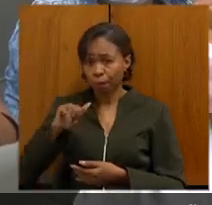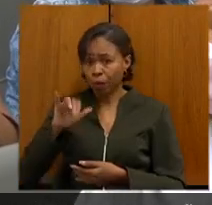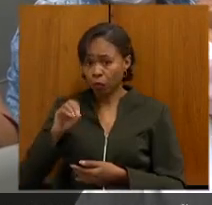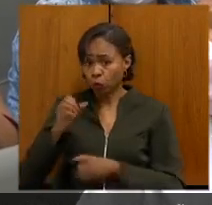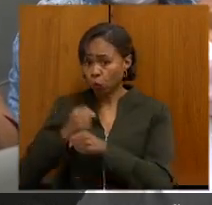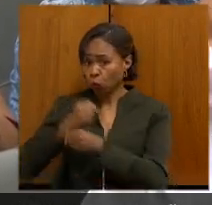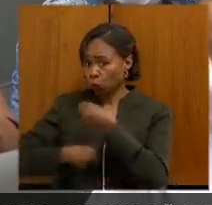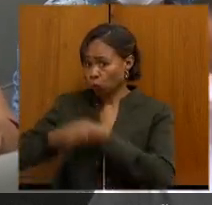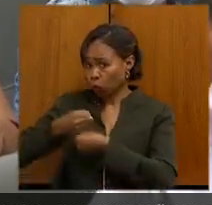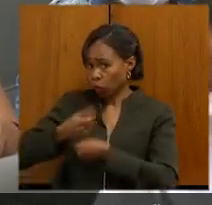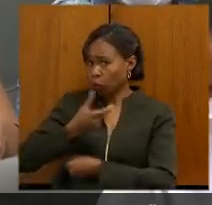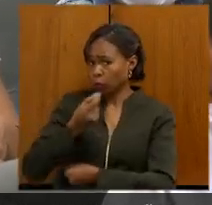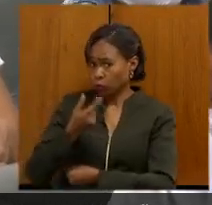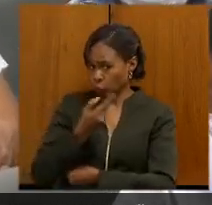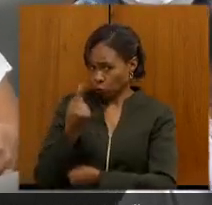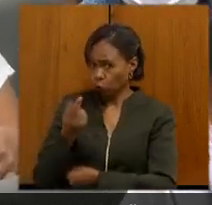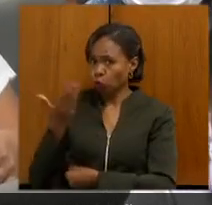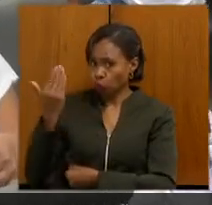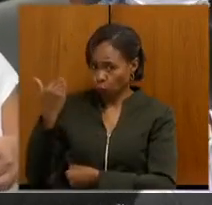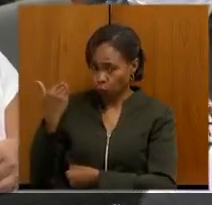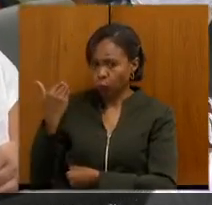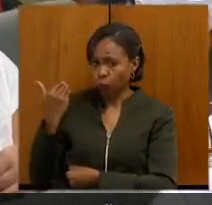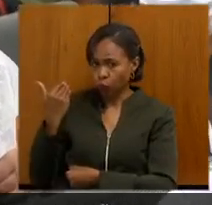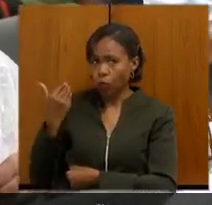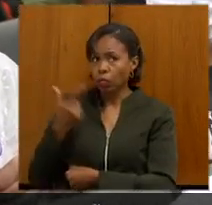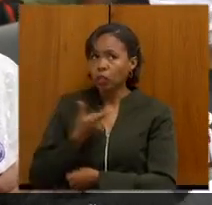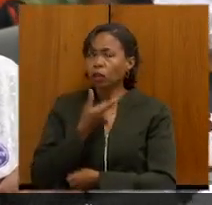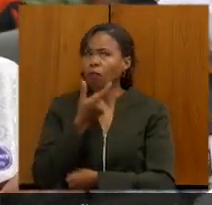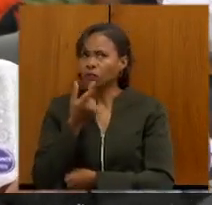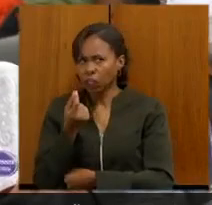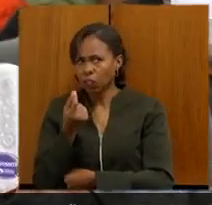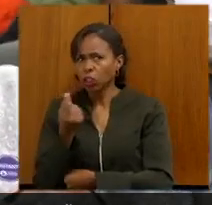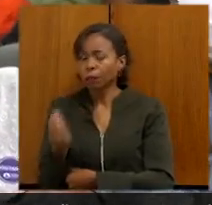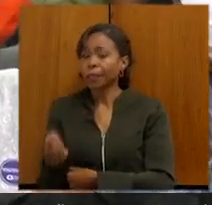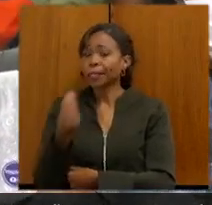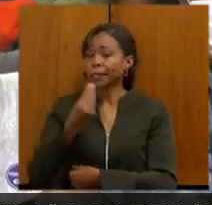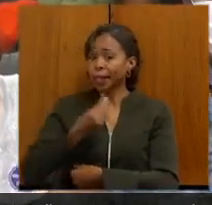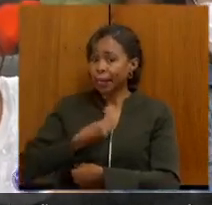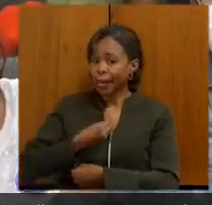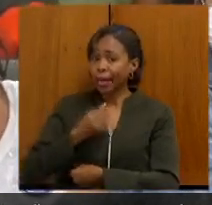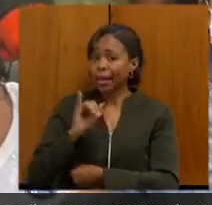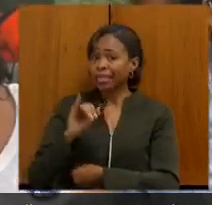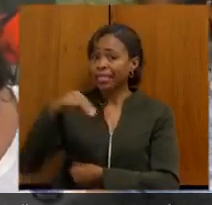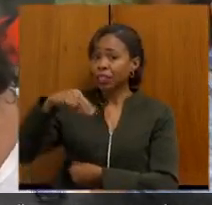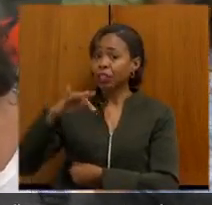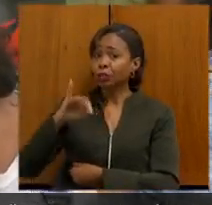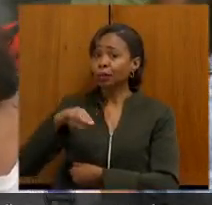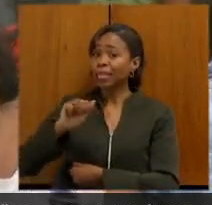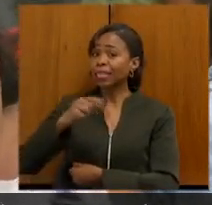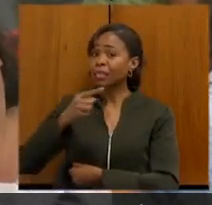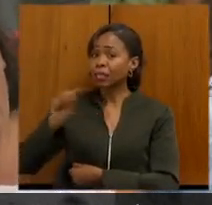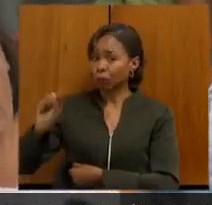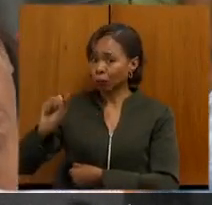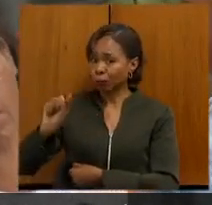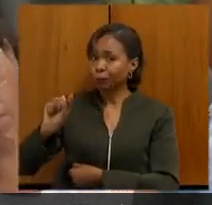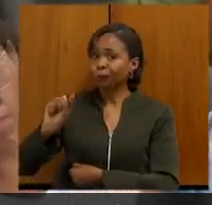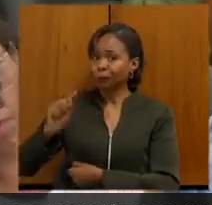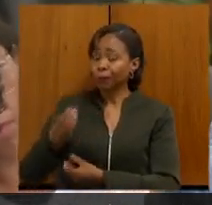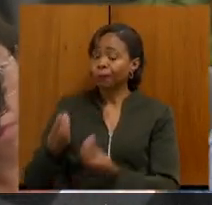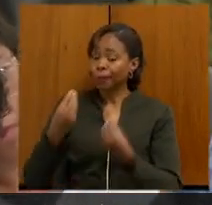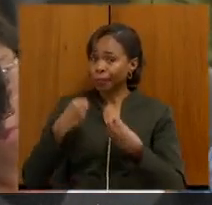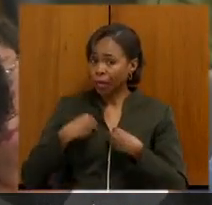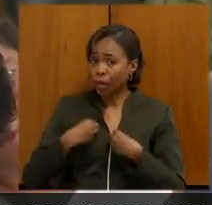que eles foram no dia vinte entregaram intimação até os piores dos traficantes estuprador